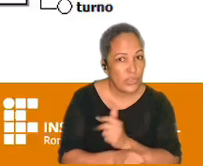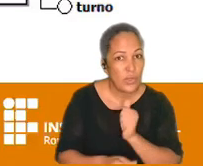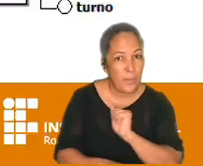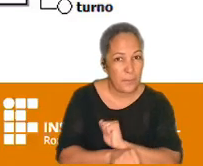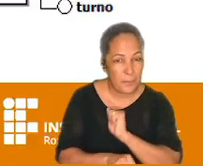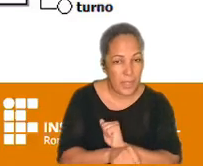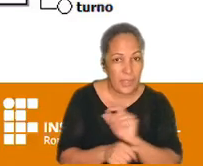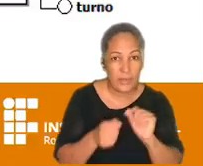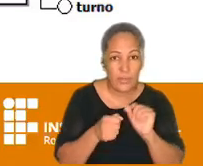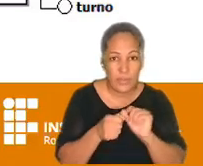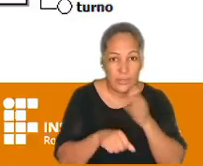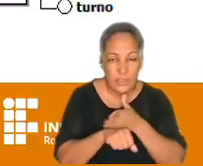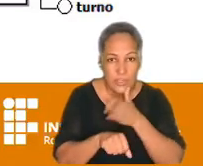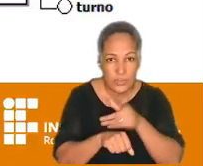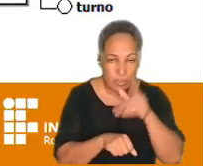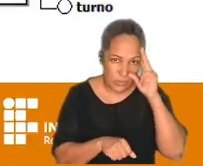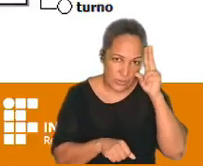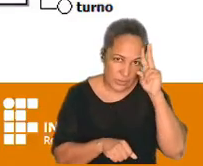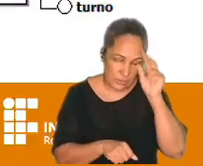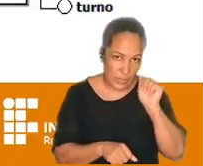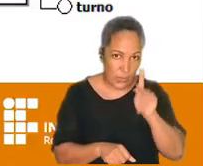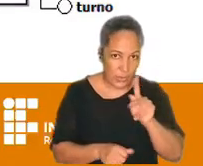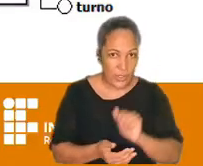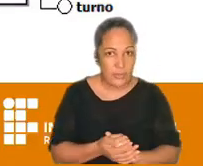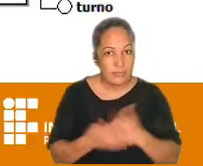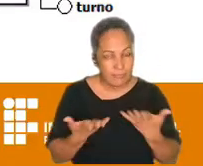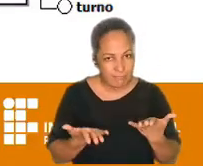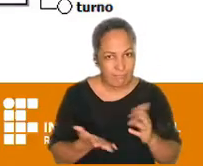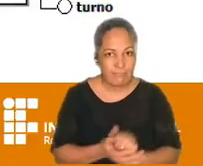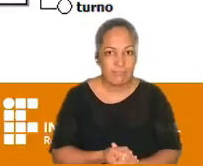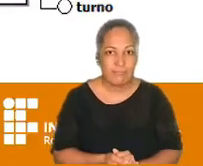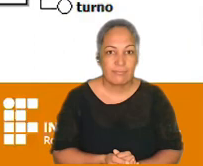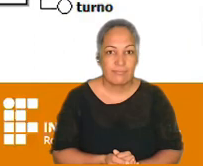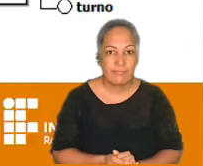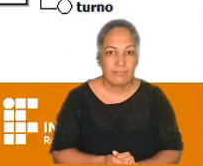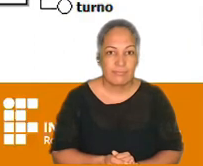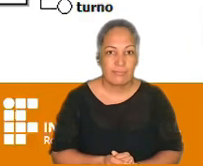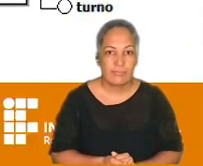mesmo e façam agora a atividade que está fresquinho na memória para vocês exercitarem, tá bom? Então, é isso aí.